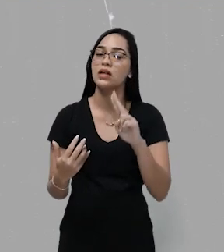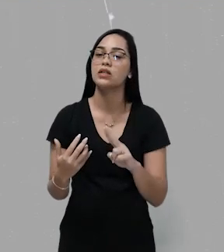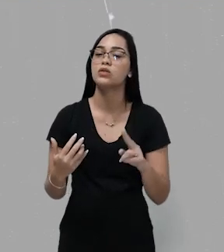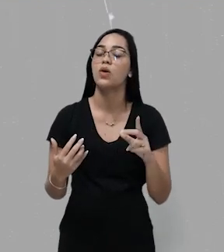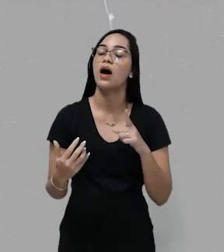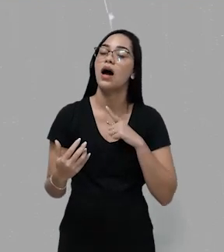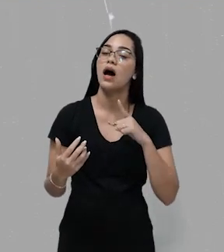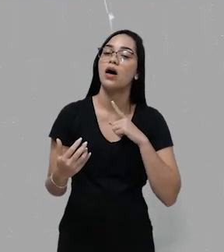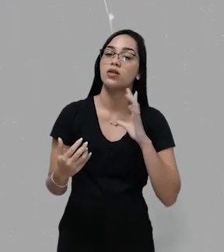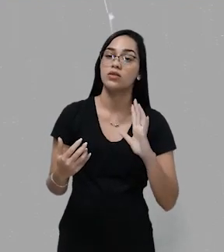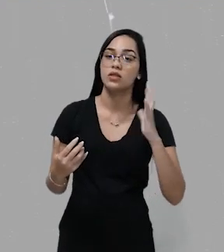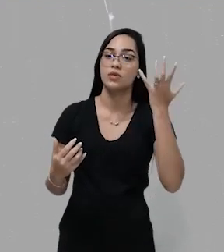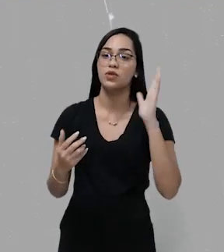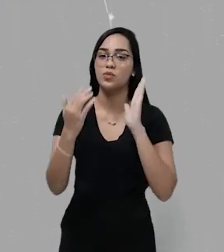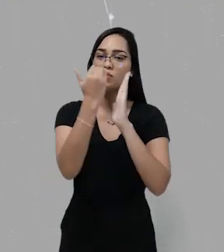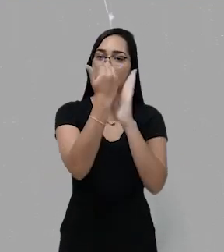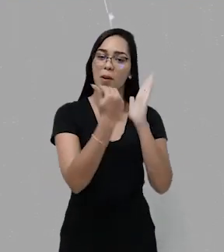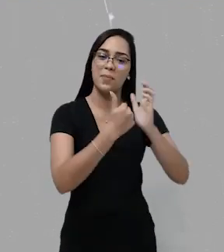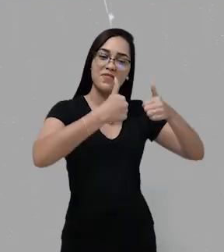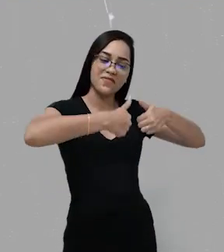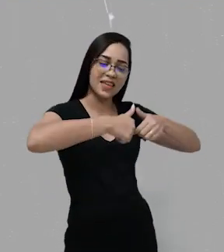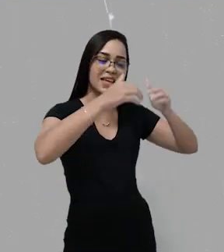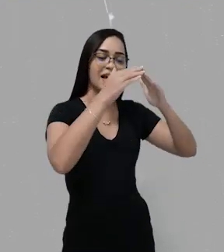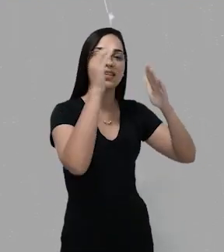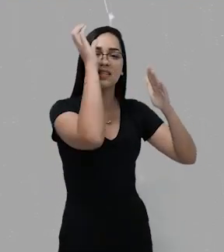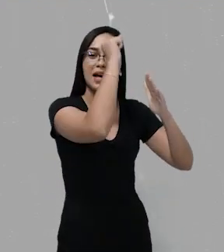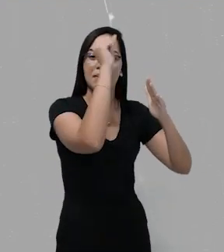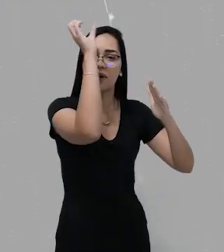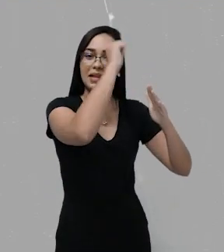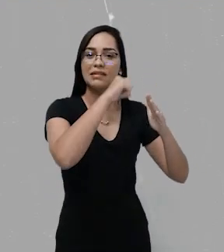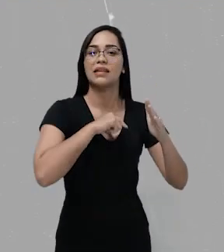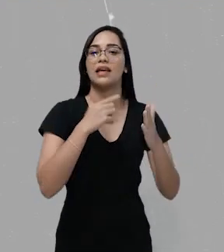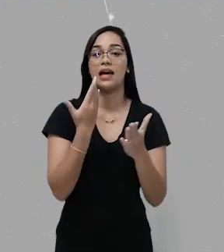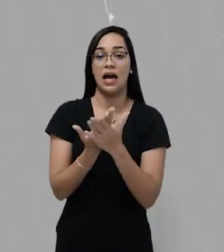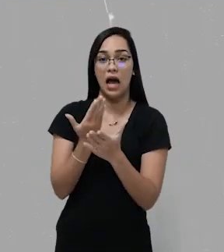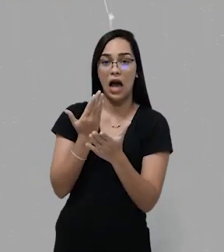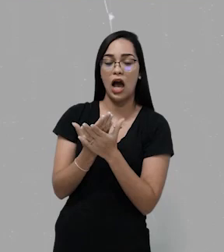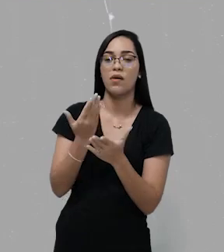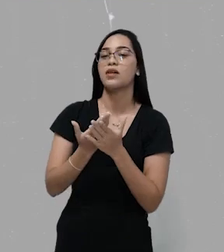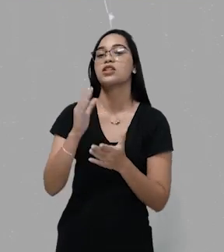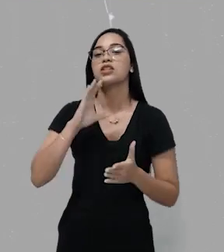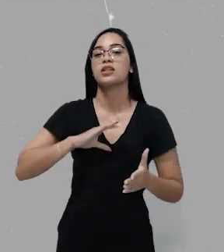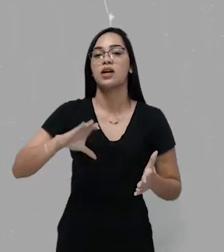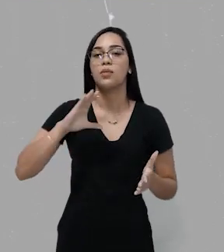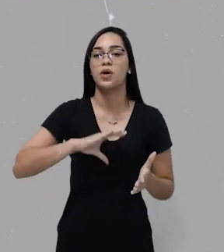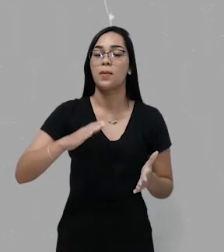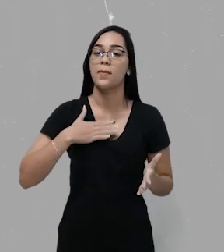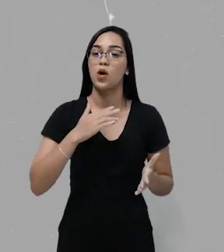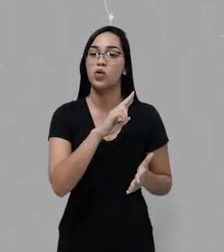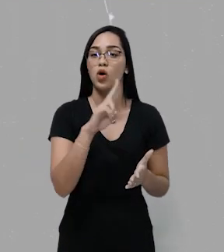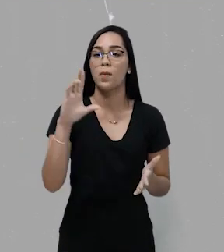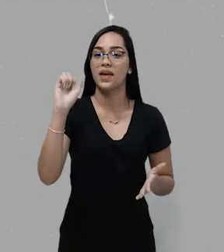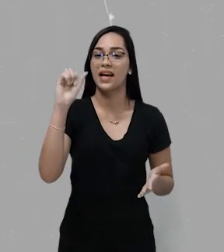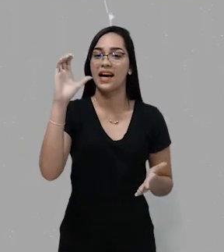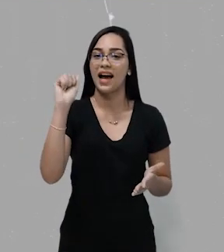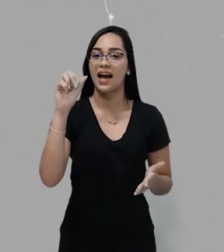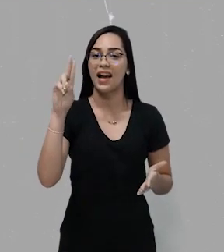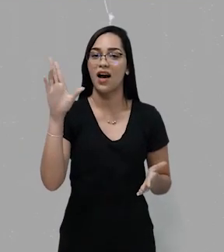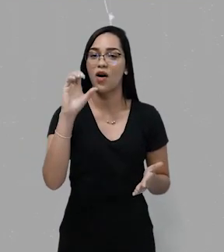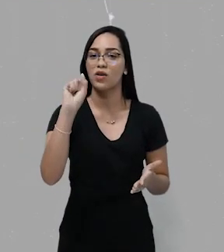às situações. Este é o programa Fica em Casa Aprendendo. Esta é mais uma aula de língua portuguesa. Eu sou a professora